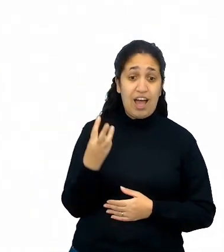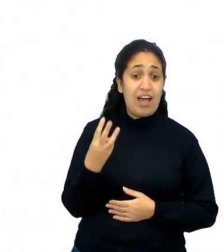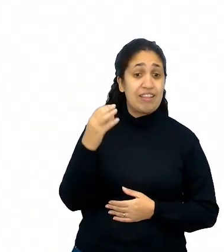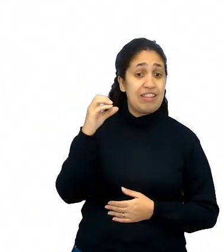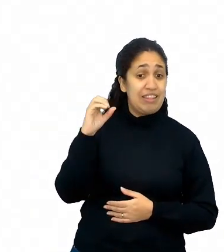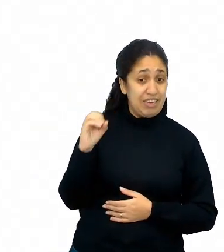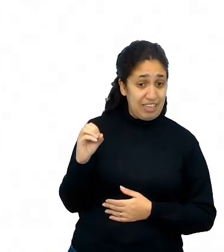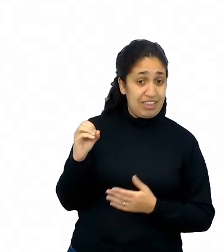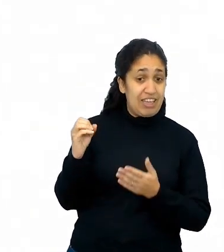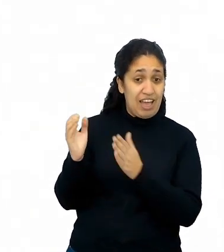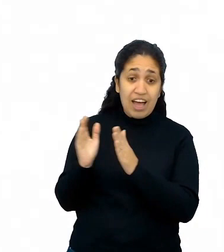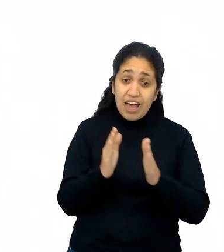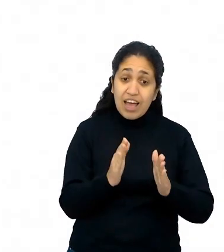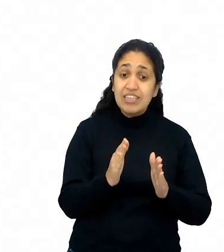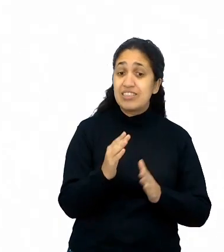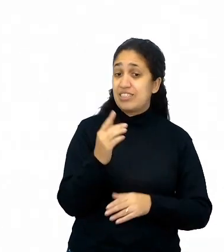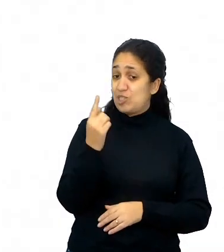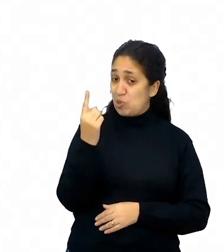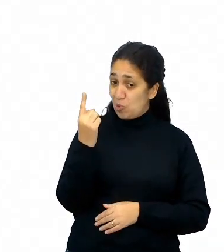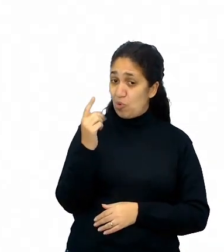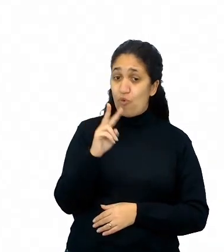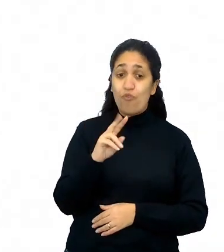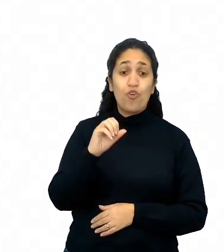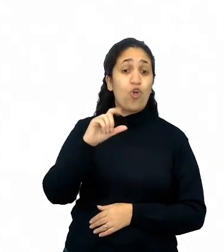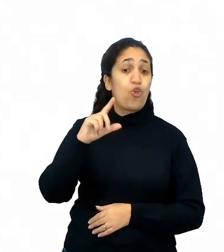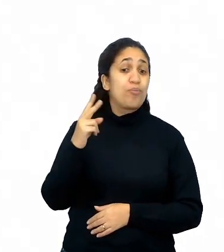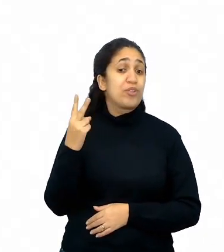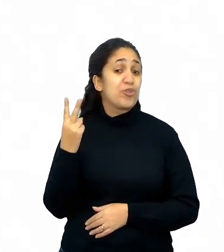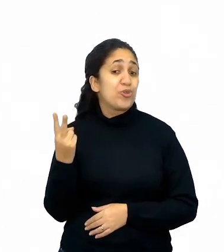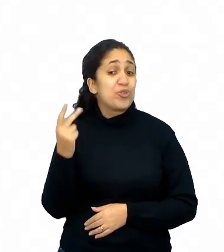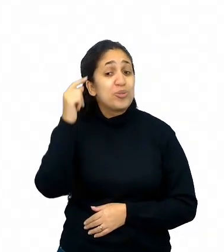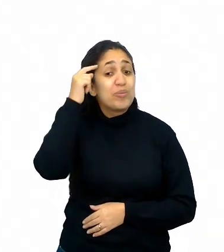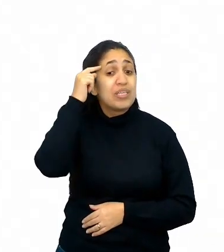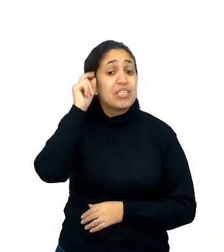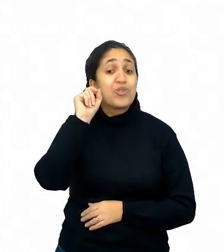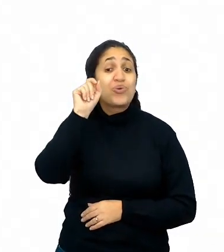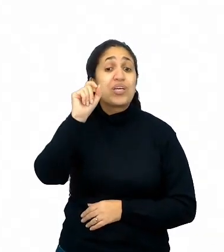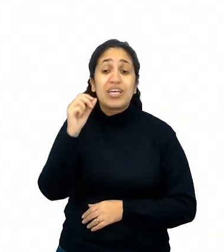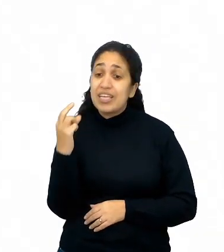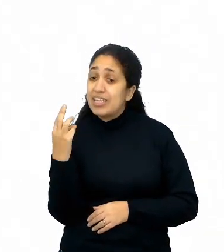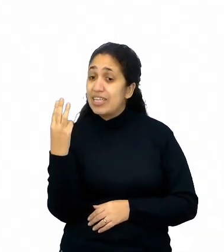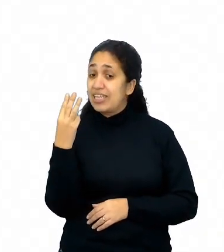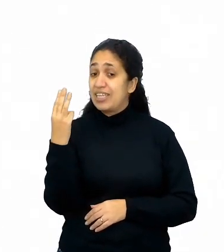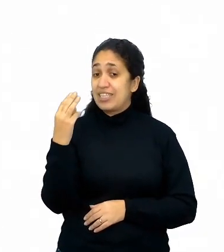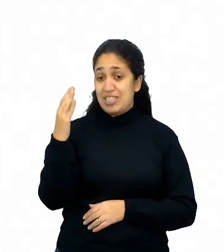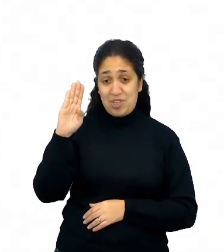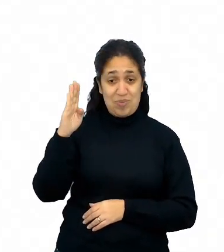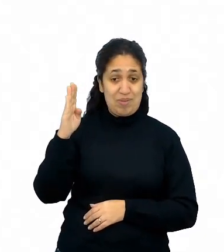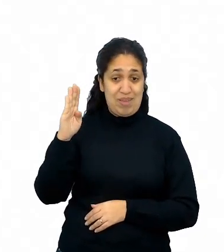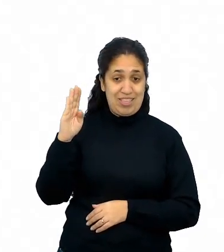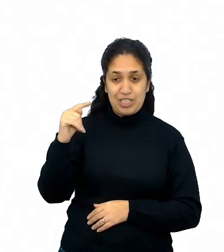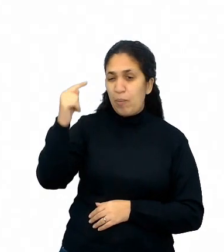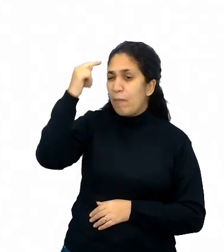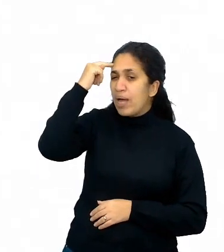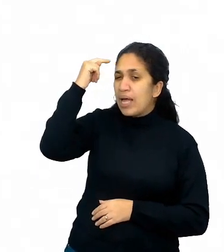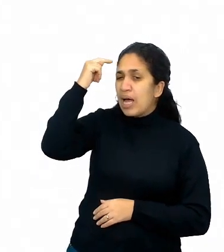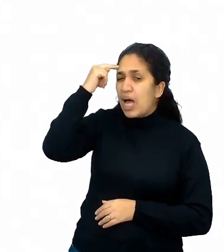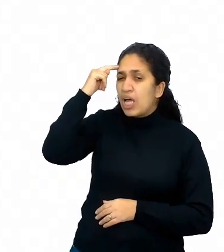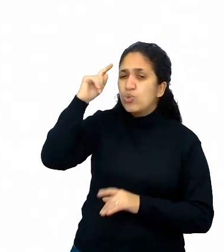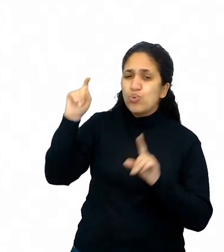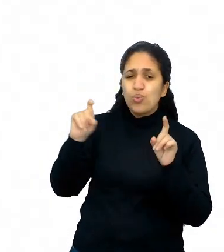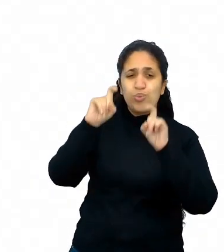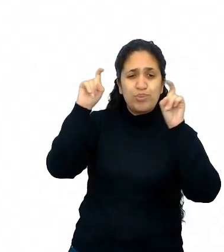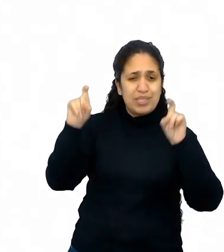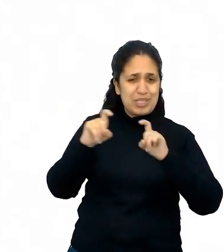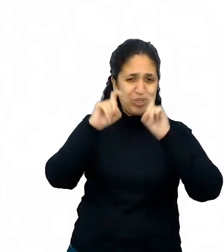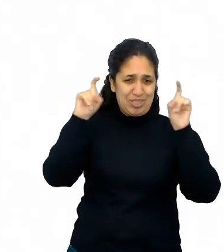nós estamos na SA1 do volume 2, já pensando lá em terceiro bimestre. Pensamento